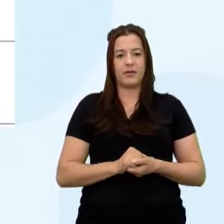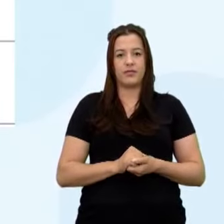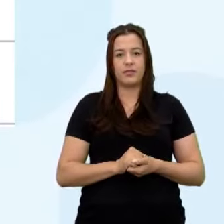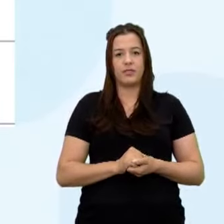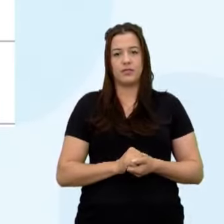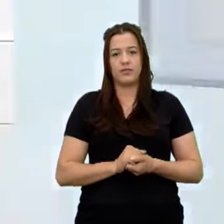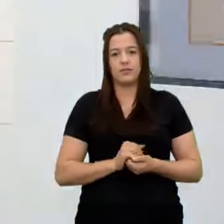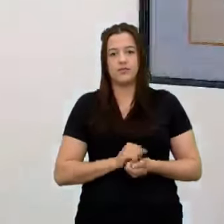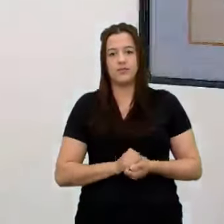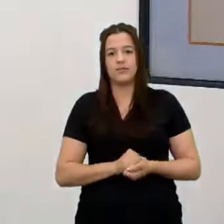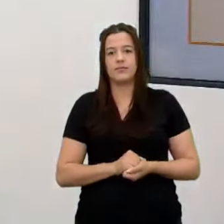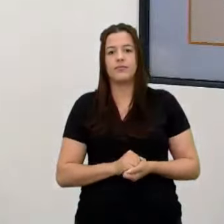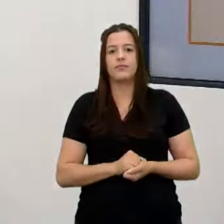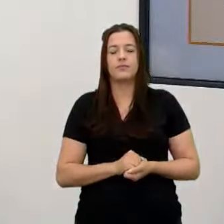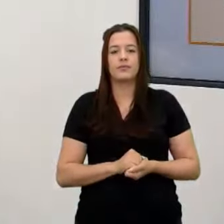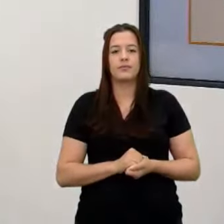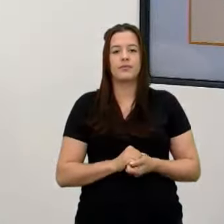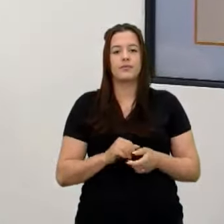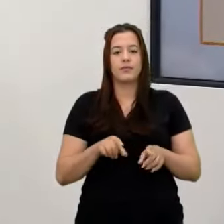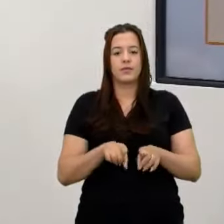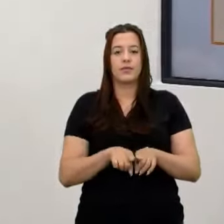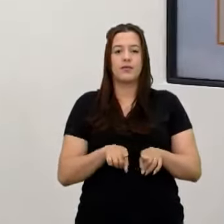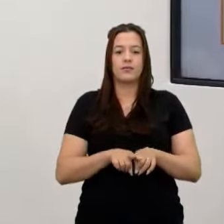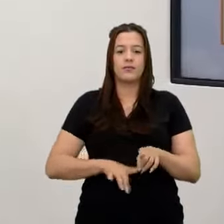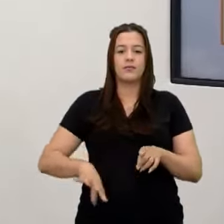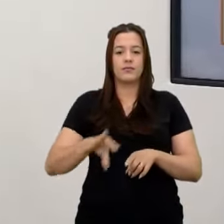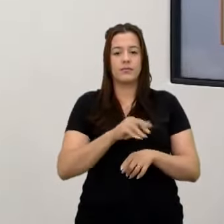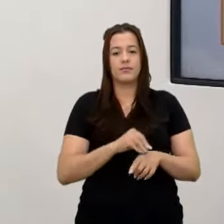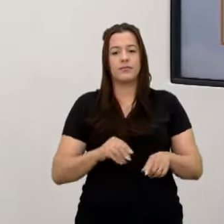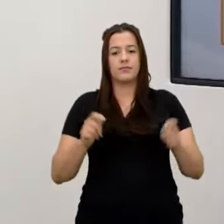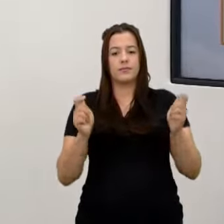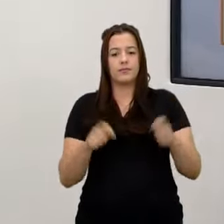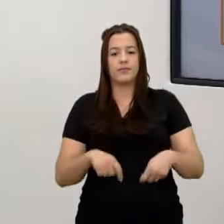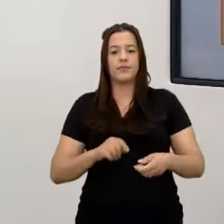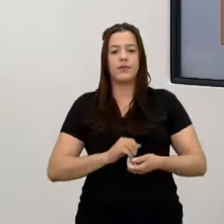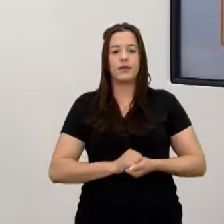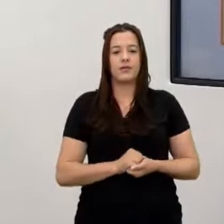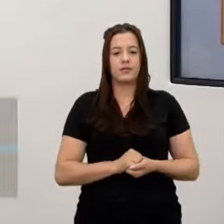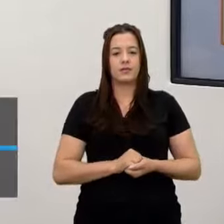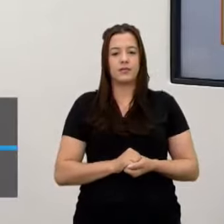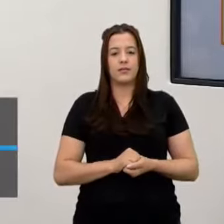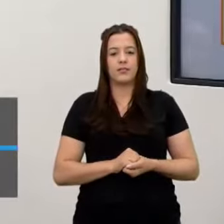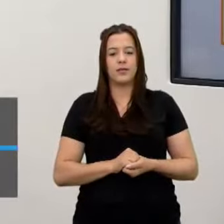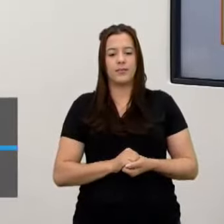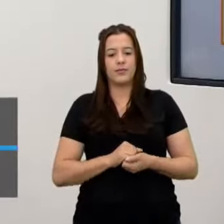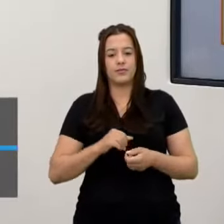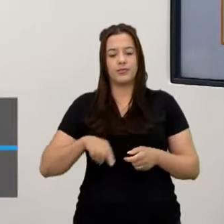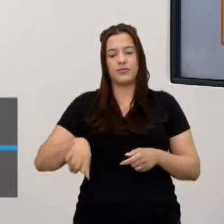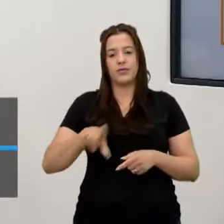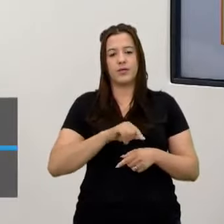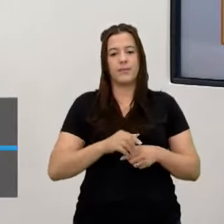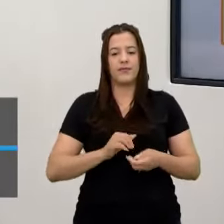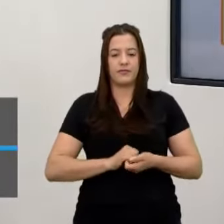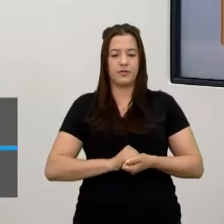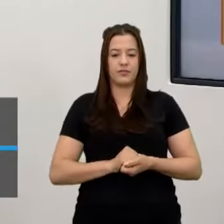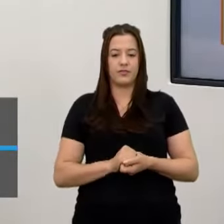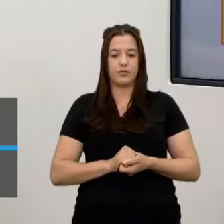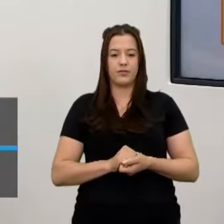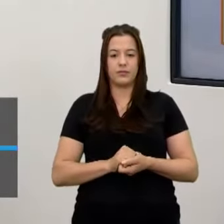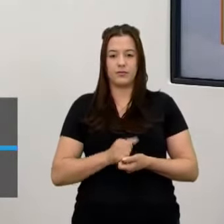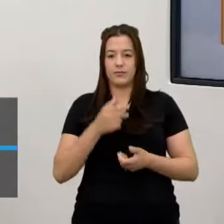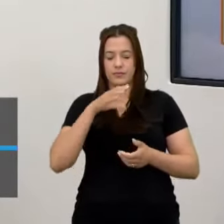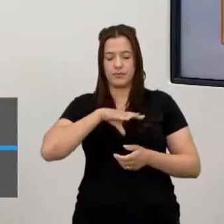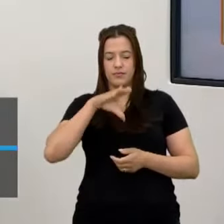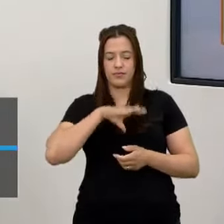normalmente na nossa apostila, está lá no caderno do aluno, lá na página 65, Então a gente começa aí com uma provocação em português